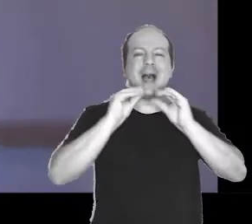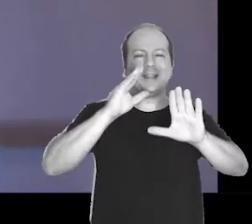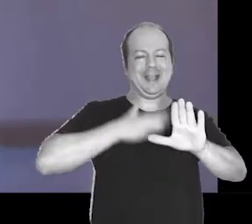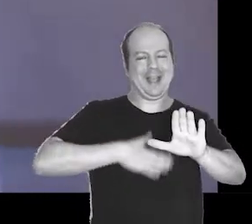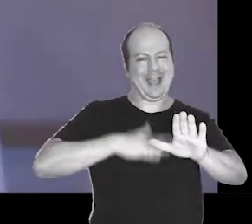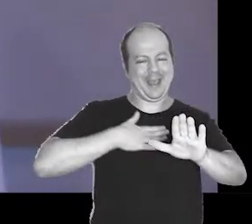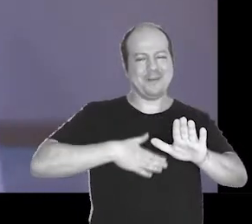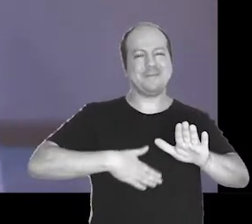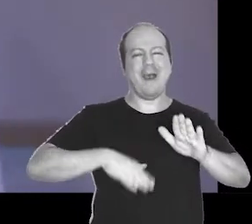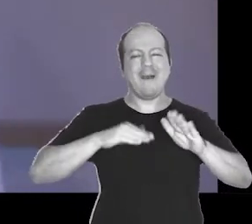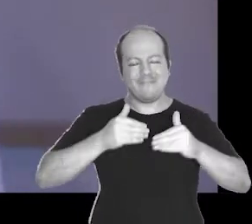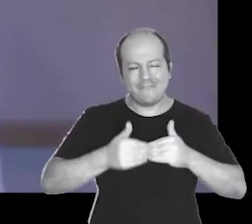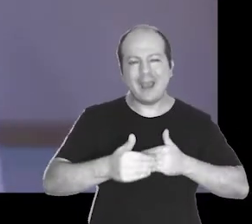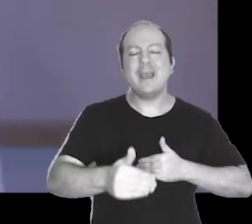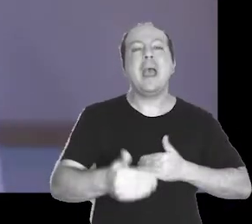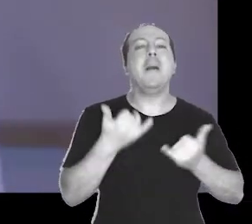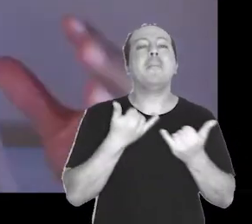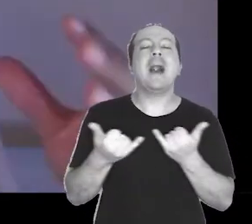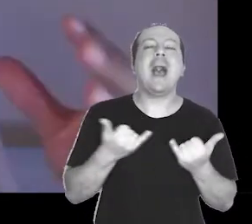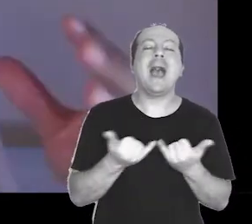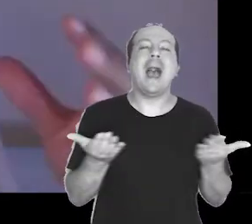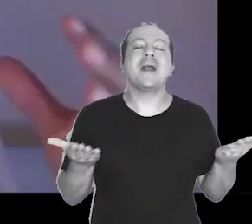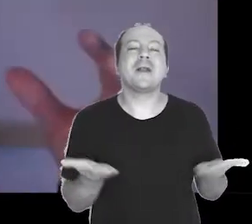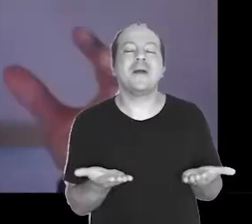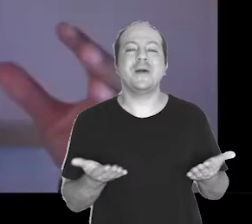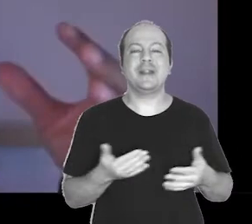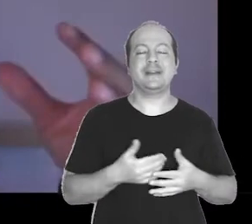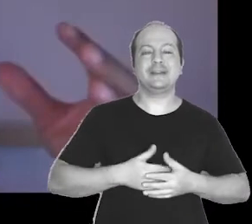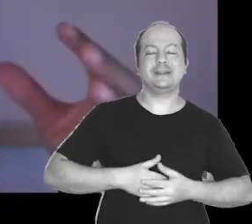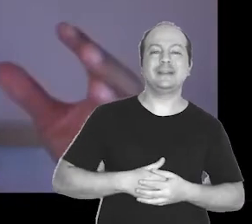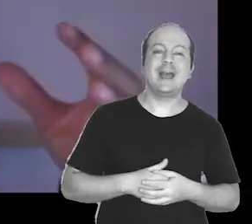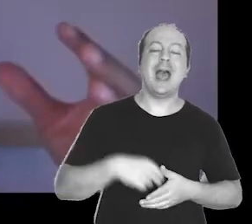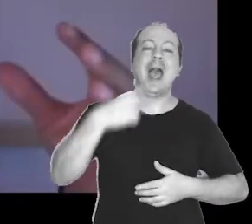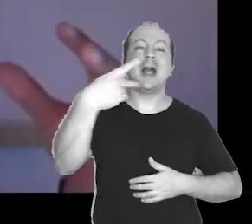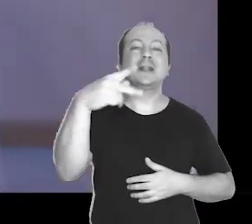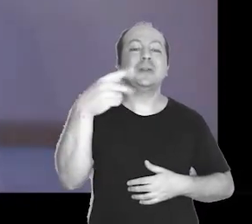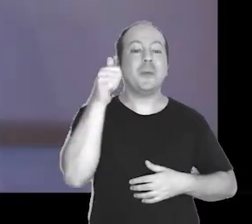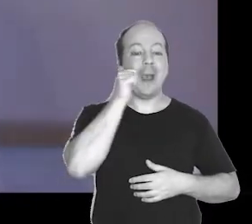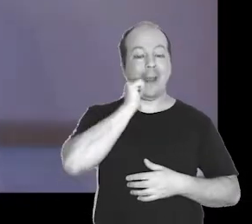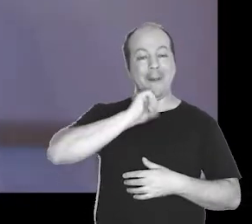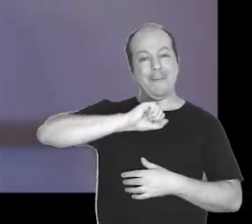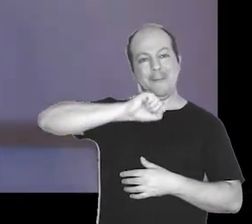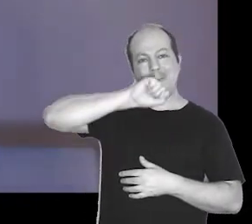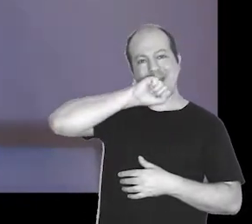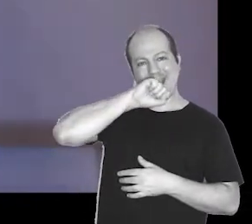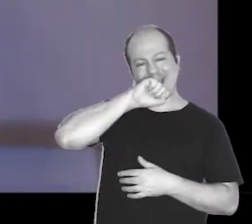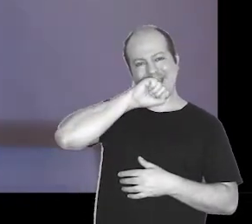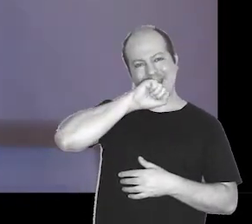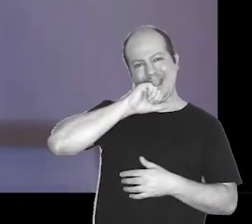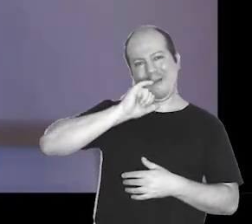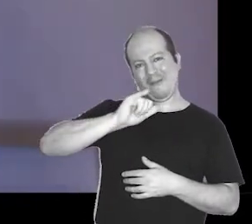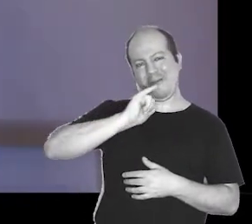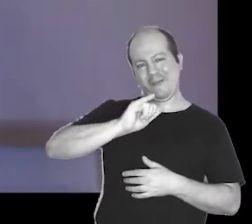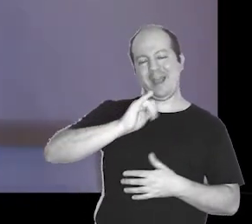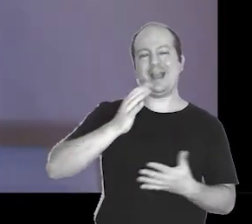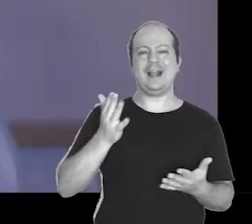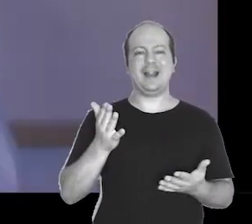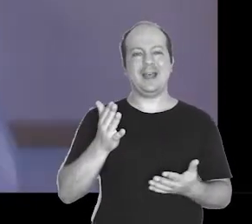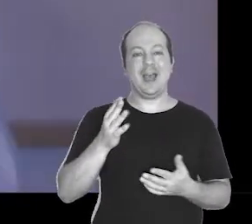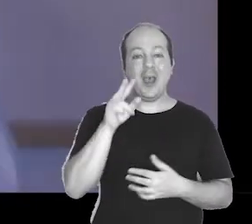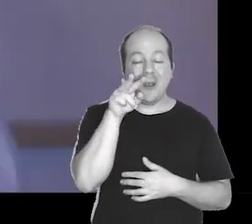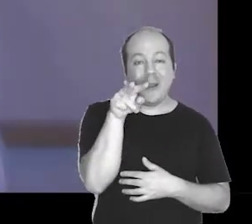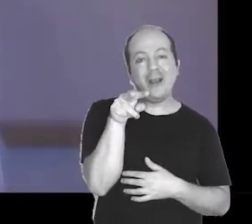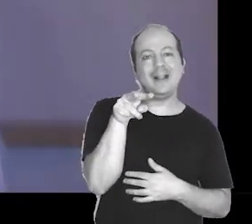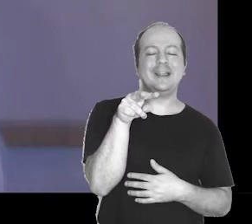menino. Faz de conta que aqui é a sua mãe quem fala, quem te